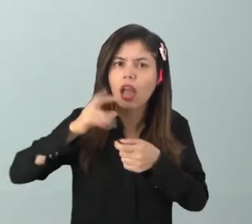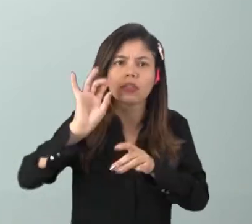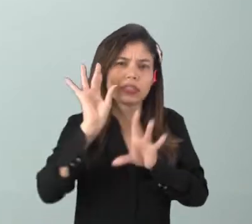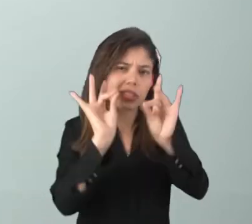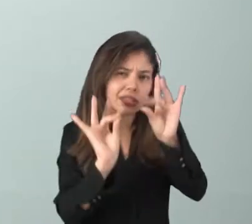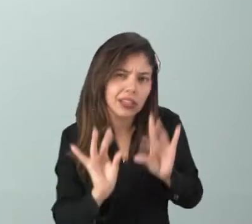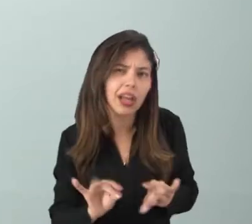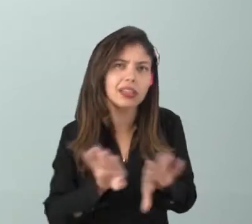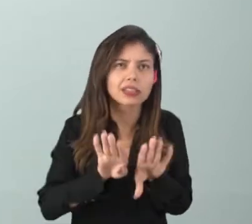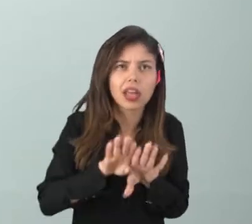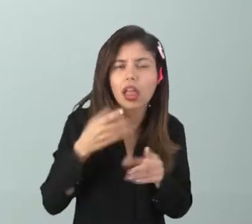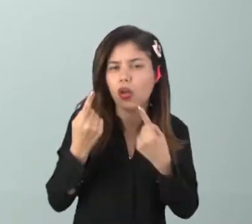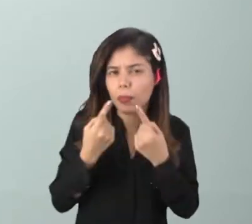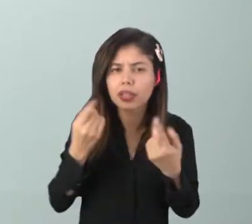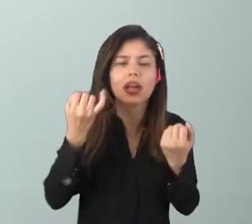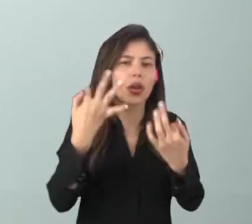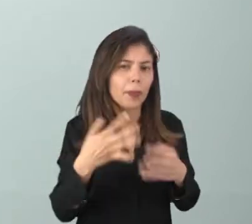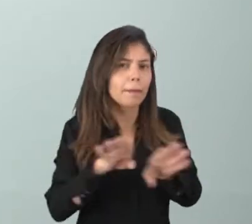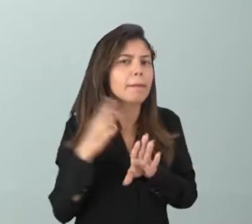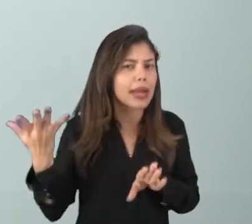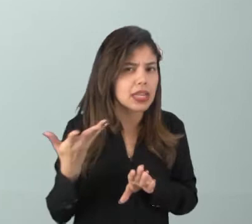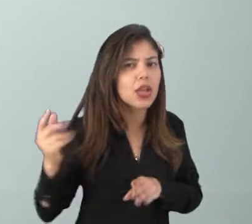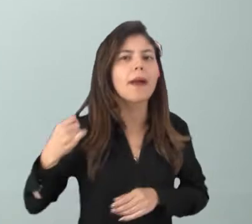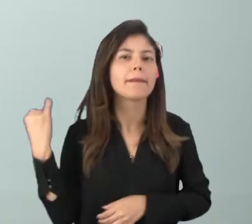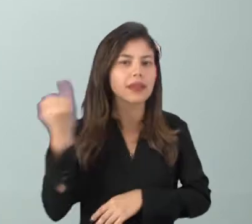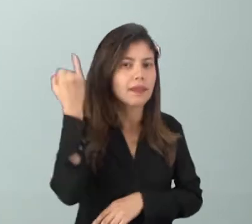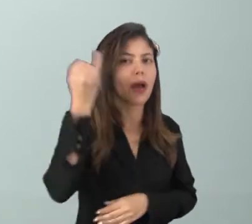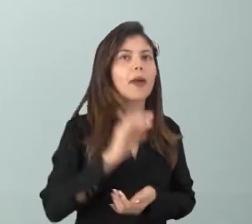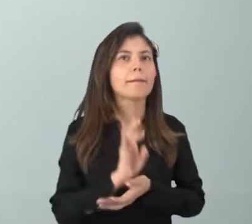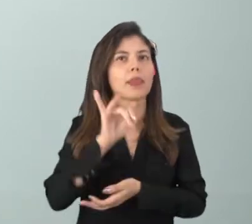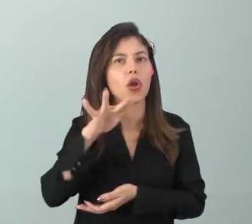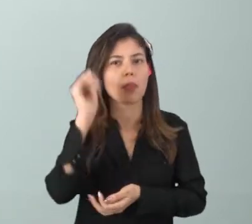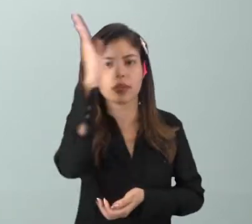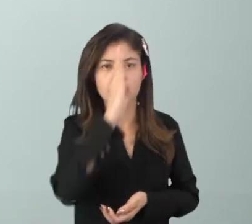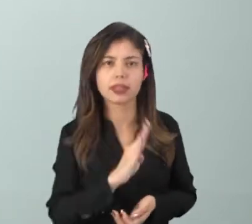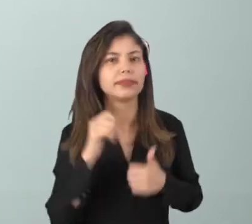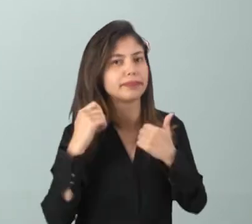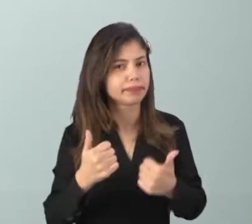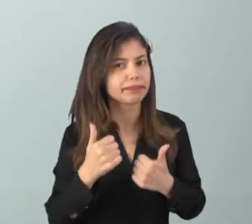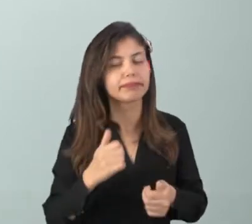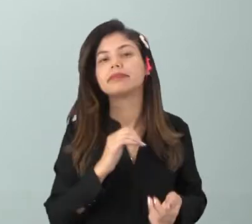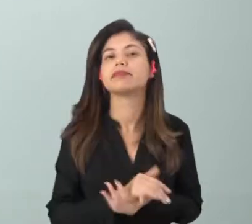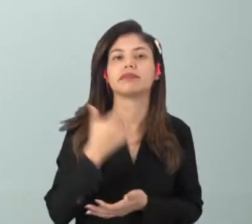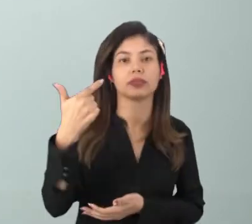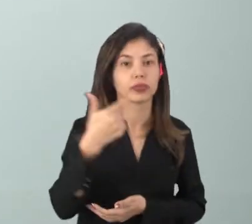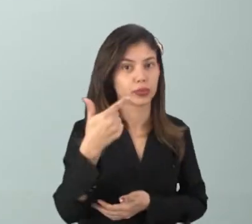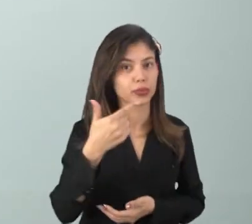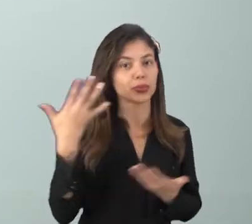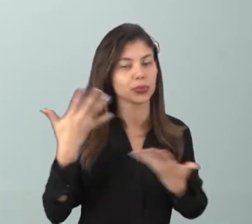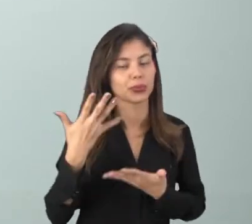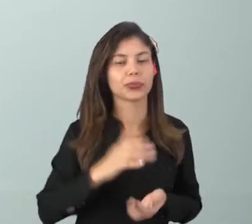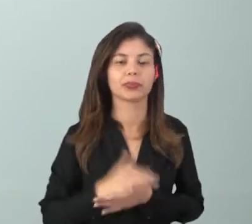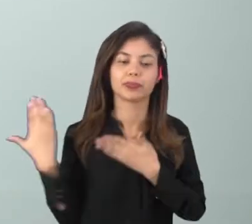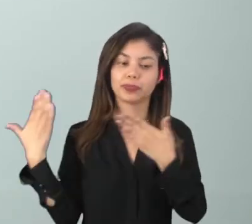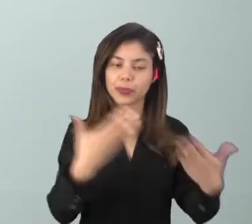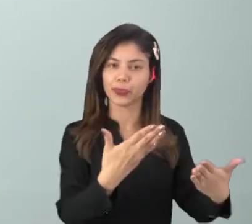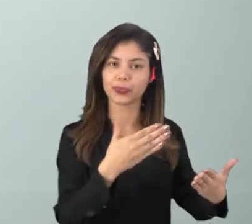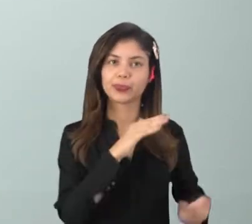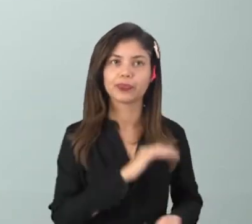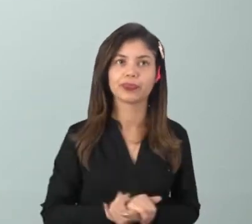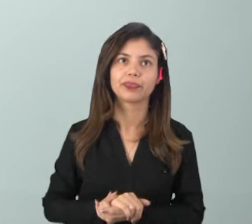comentários, comentários assim mais básicos sobre os principais biomas brasileiros, tá bom? São os dois objetivos da nossa aula de hoje. Então vamos